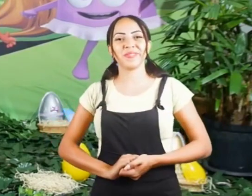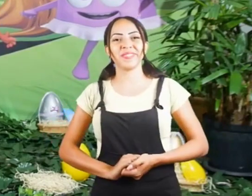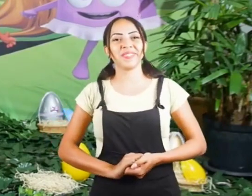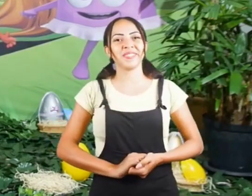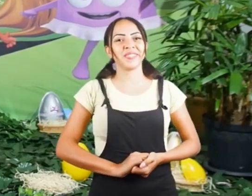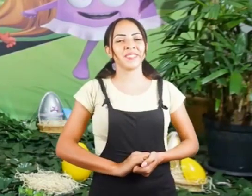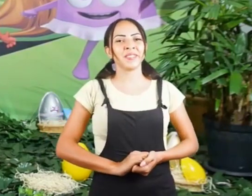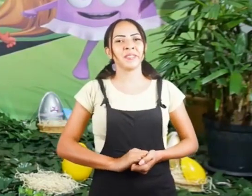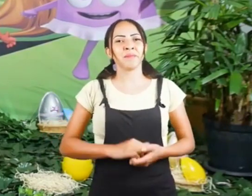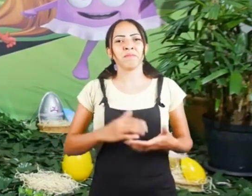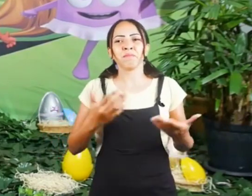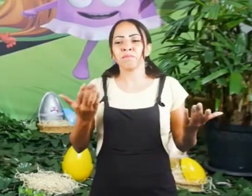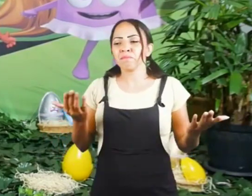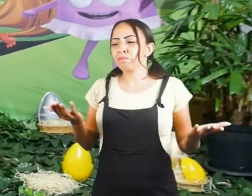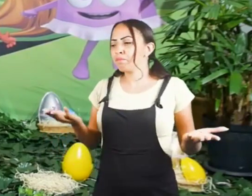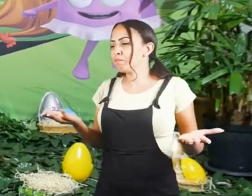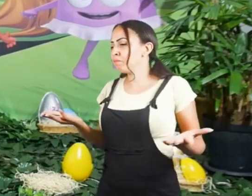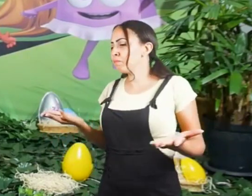Ué!